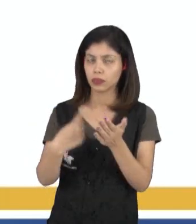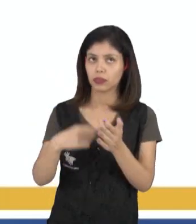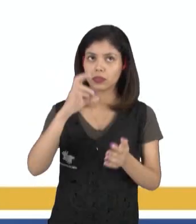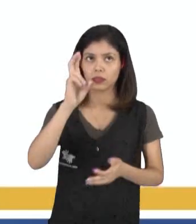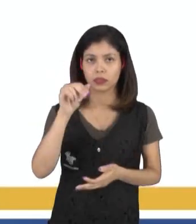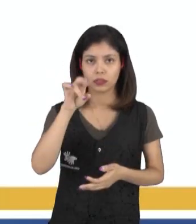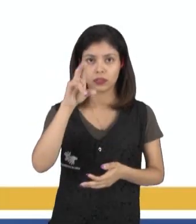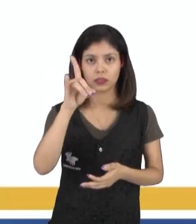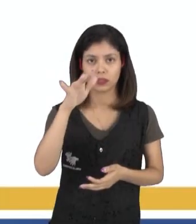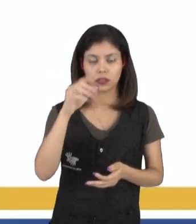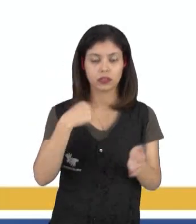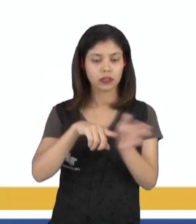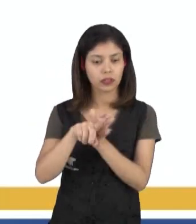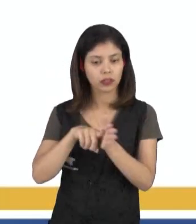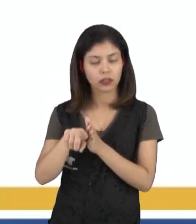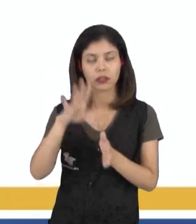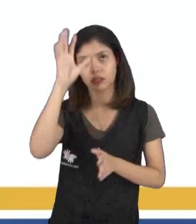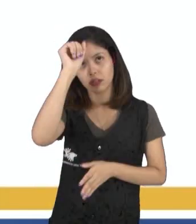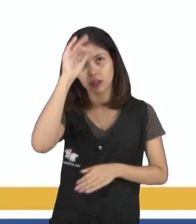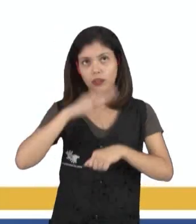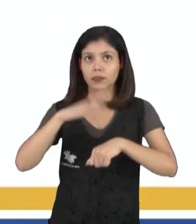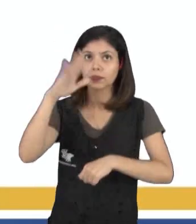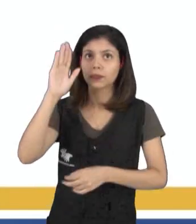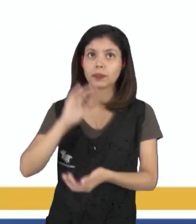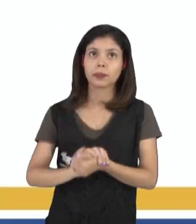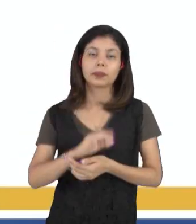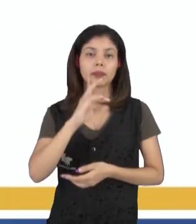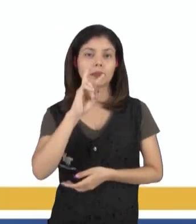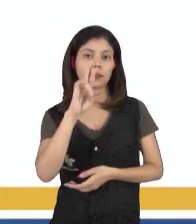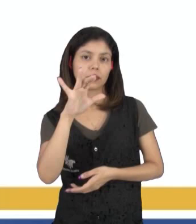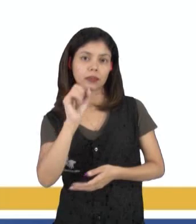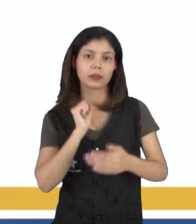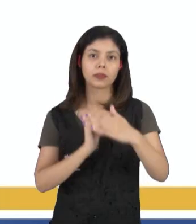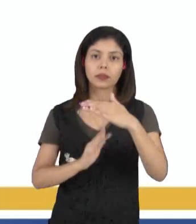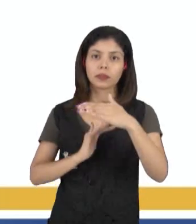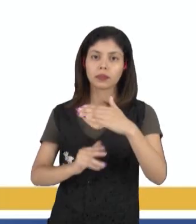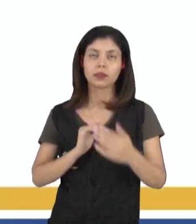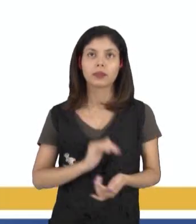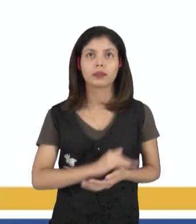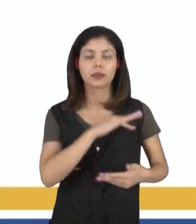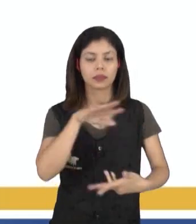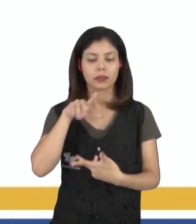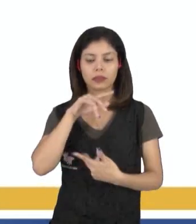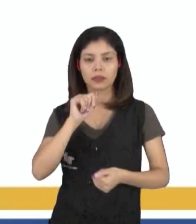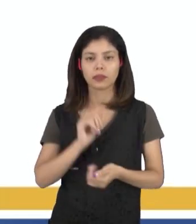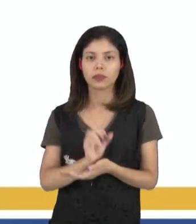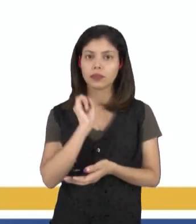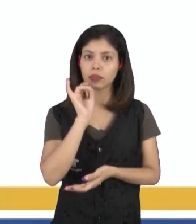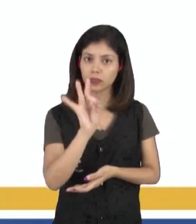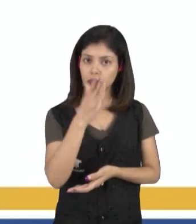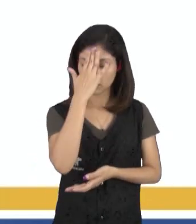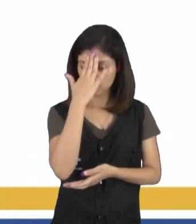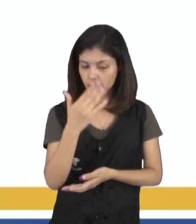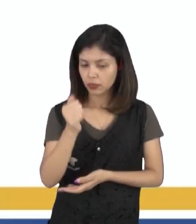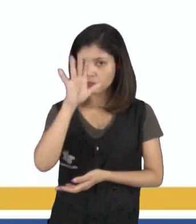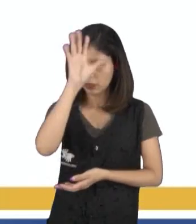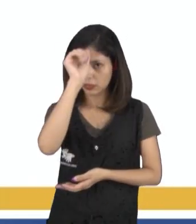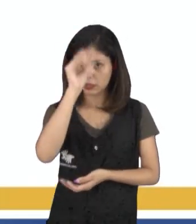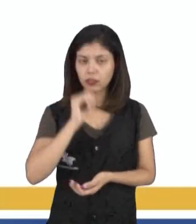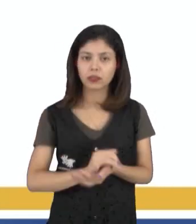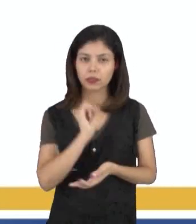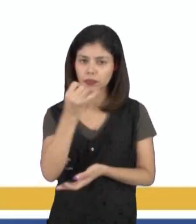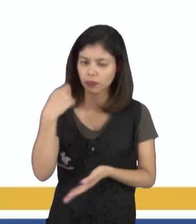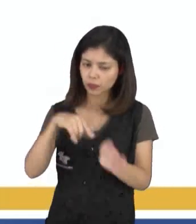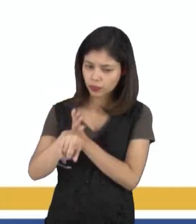condicional, tá? Pesquisando, aprenderemos mais sobre a crise migratória. Ou seja, você só vai aprender sobre a crise se